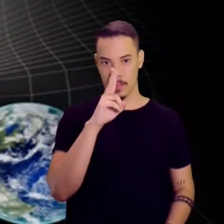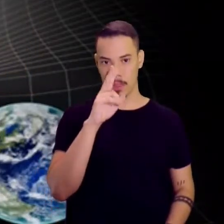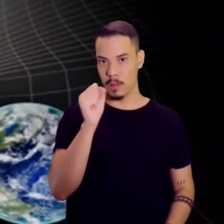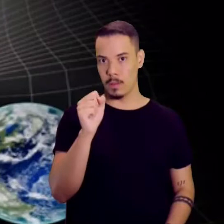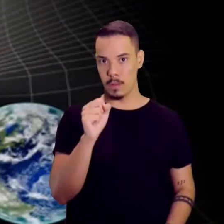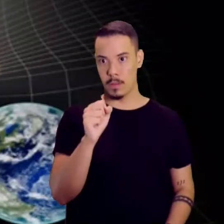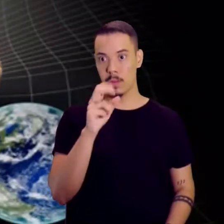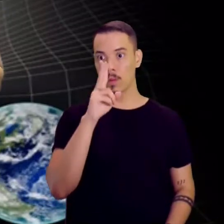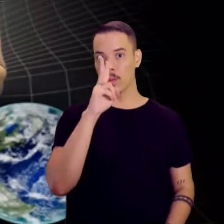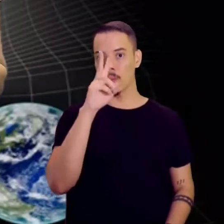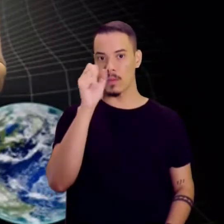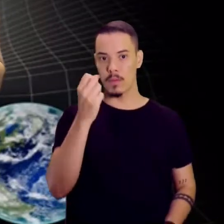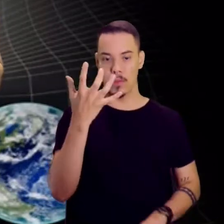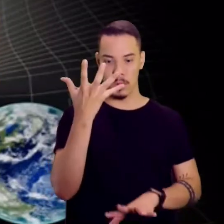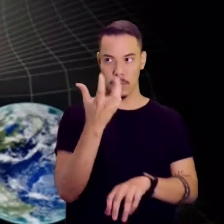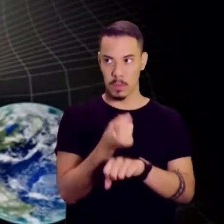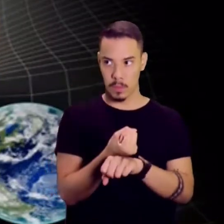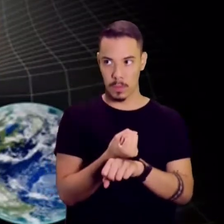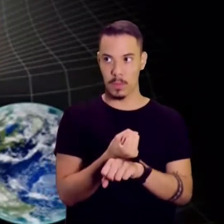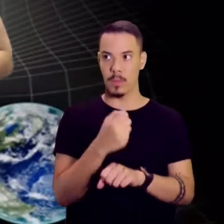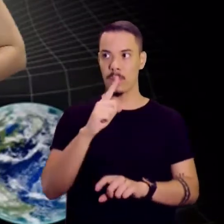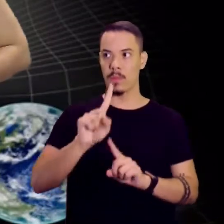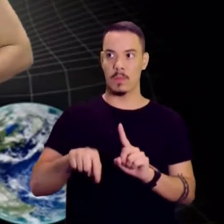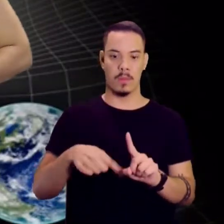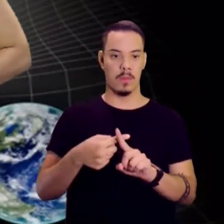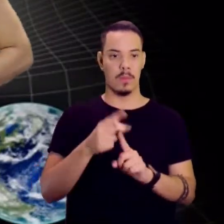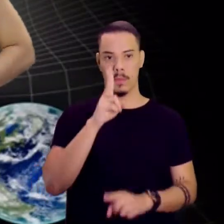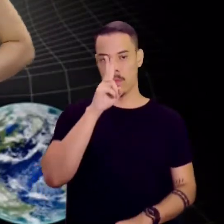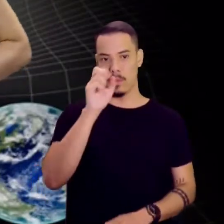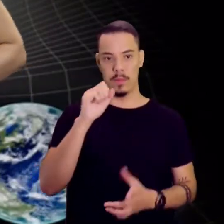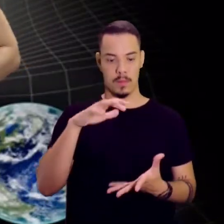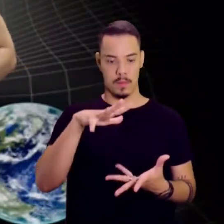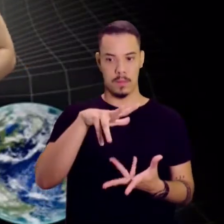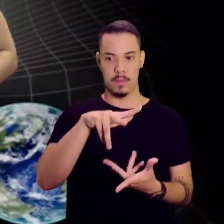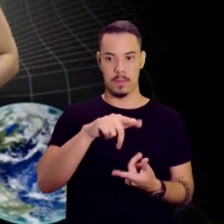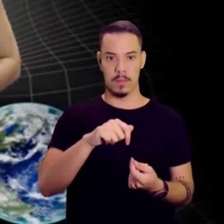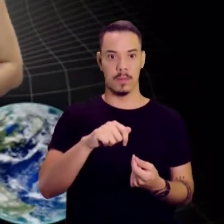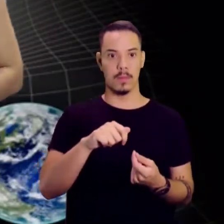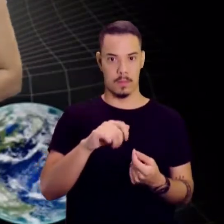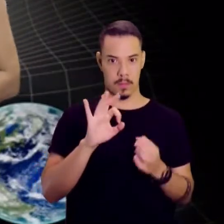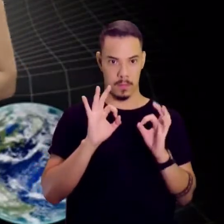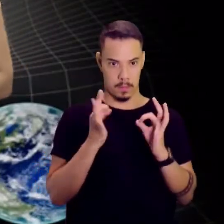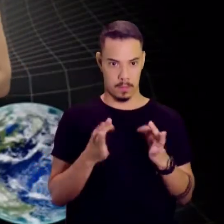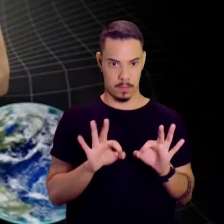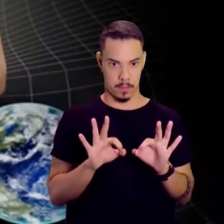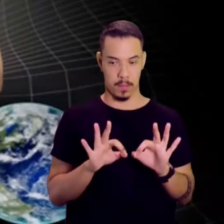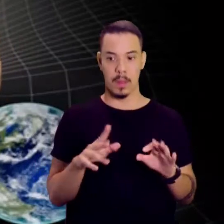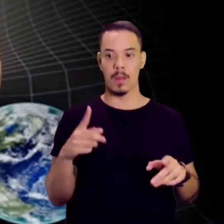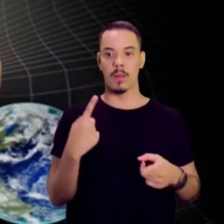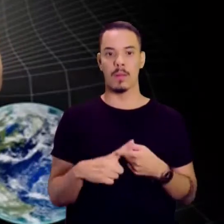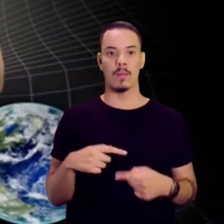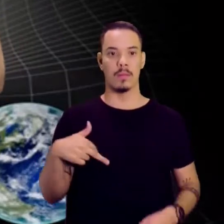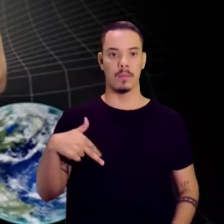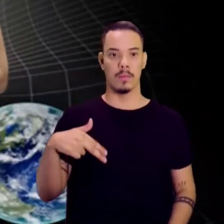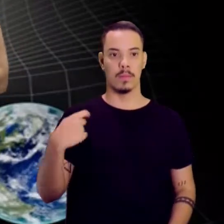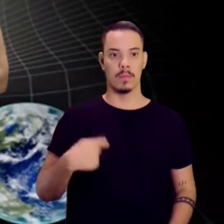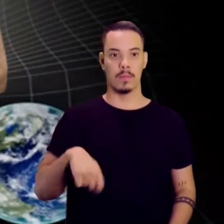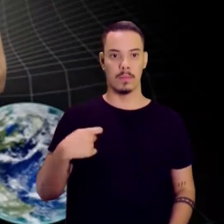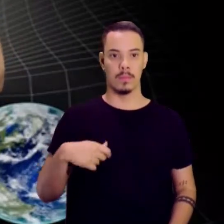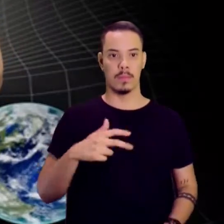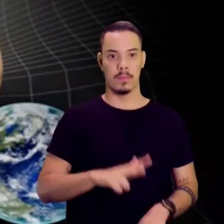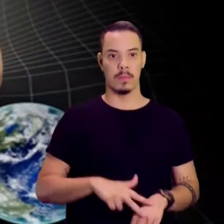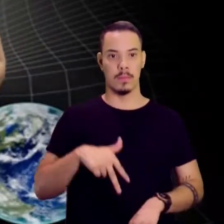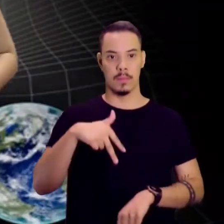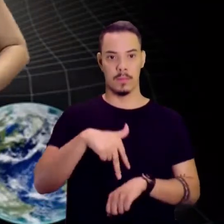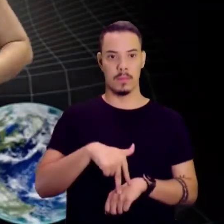como, não. Uma força puxa ele com mais força aqui na Terra, nesse planeta, para baixo. Exato. Para ele andar, ele tem que levantar o corpo dele,